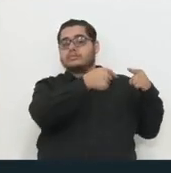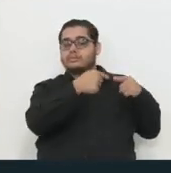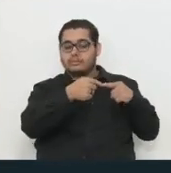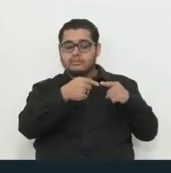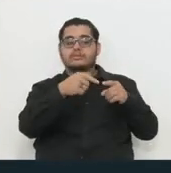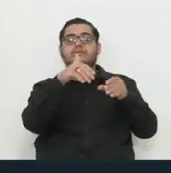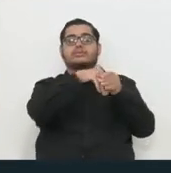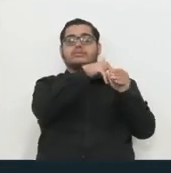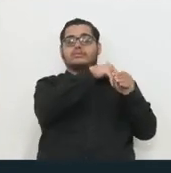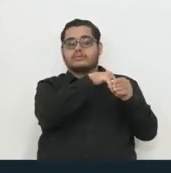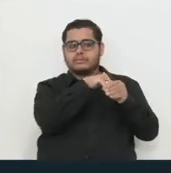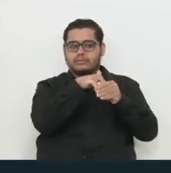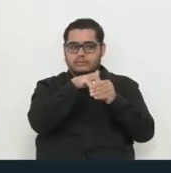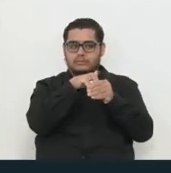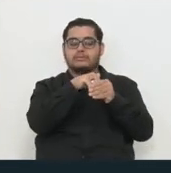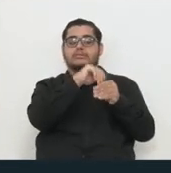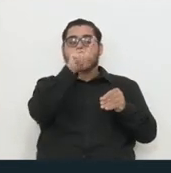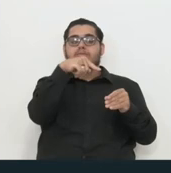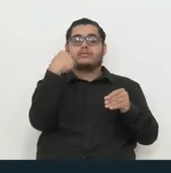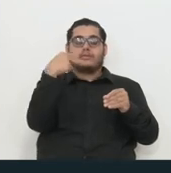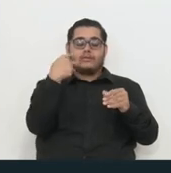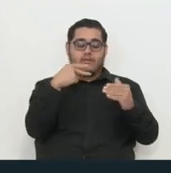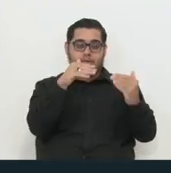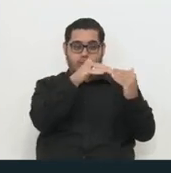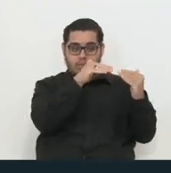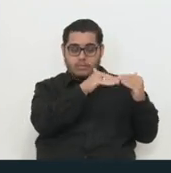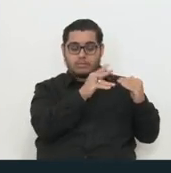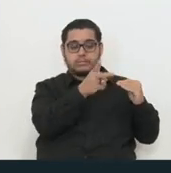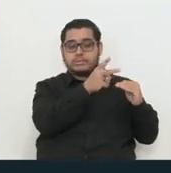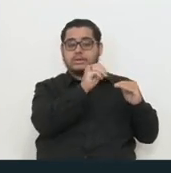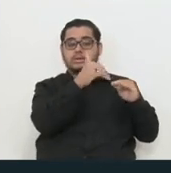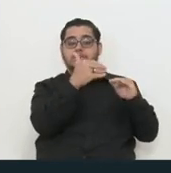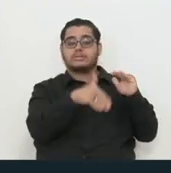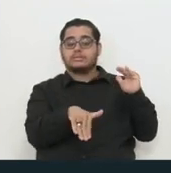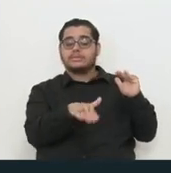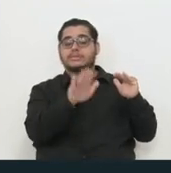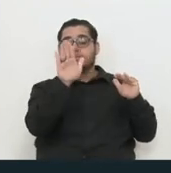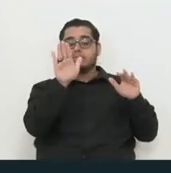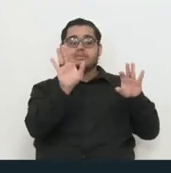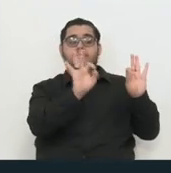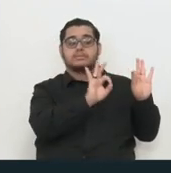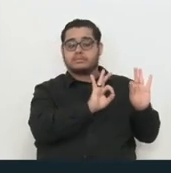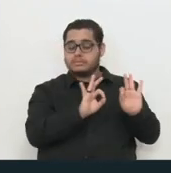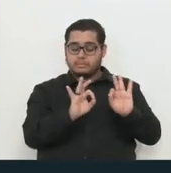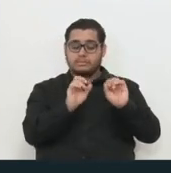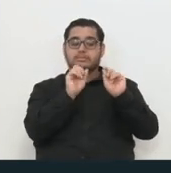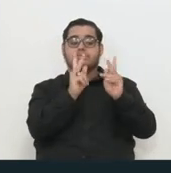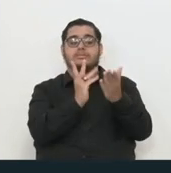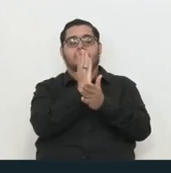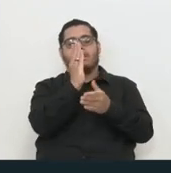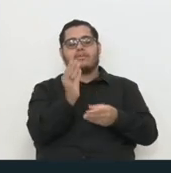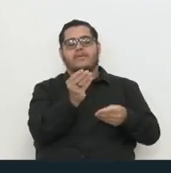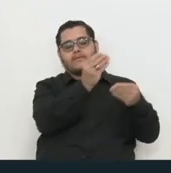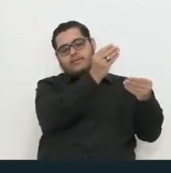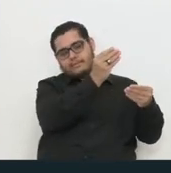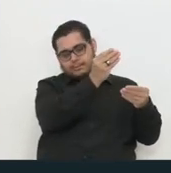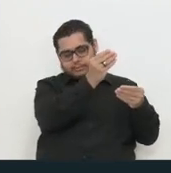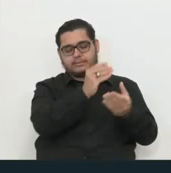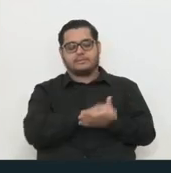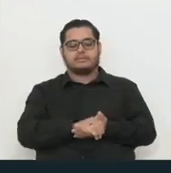discussão em votação os vereadores favoráveis permanência como estão as contradas se manifestem encerrado a votação aprovada